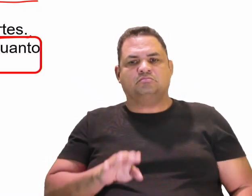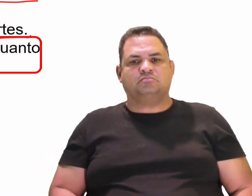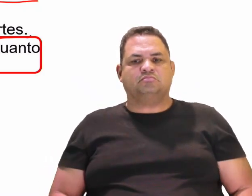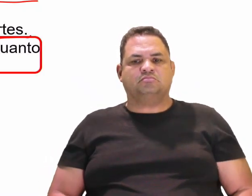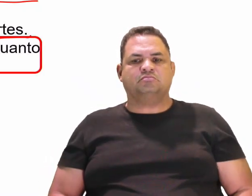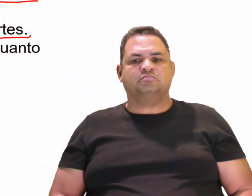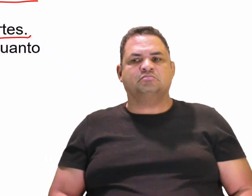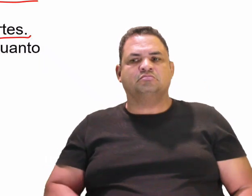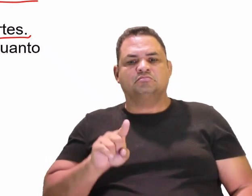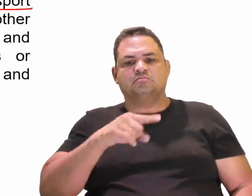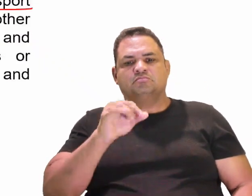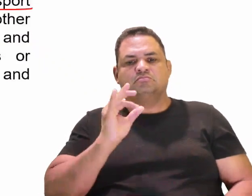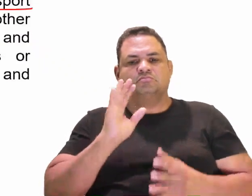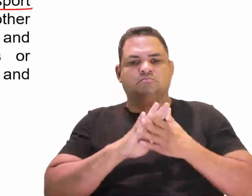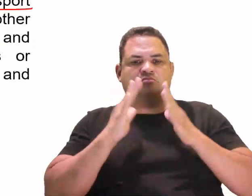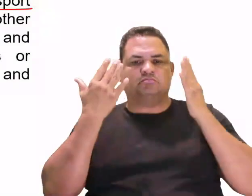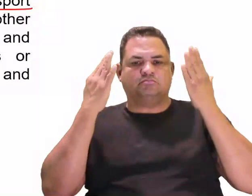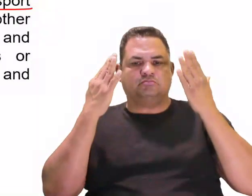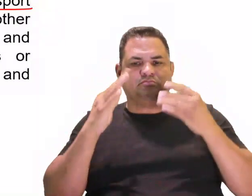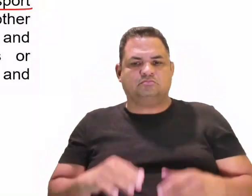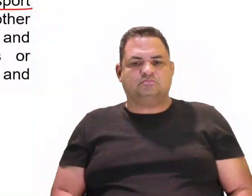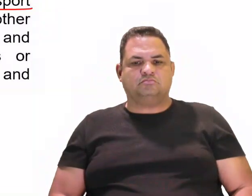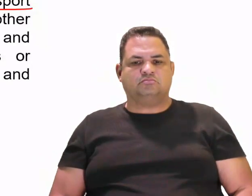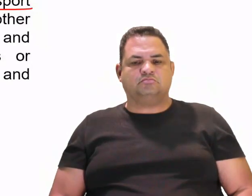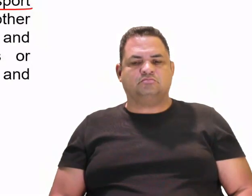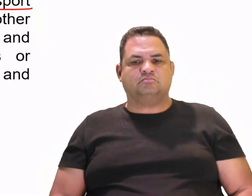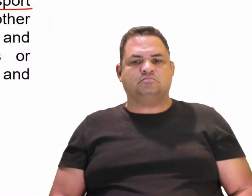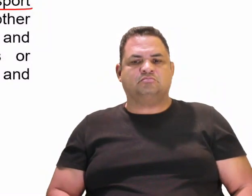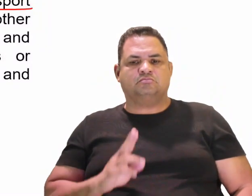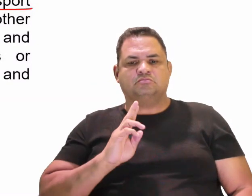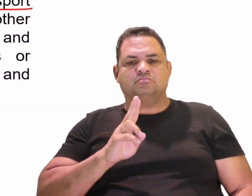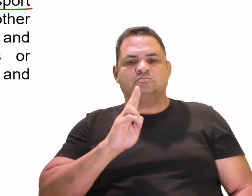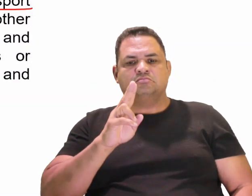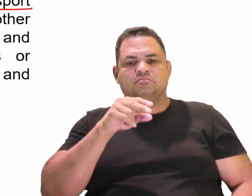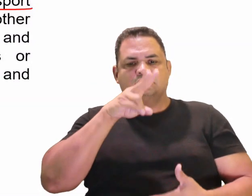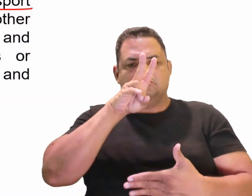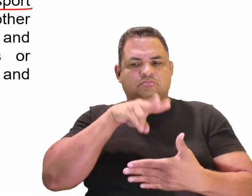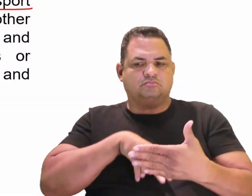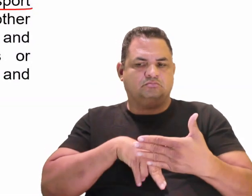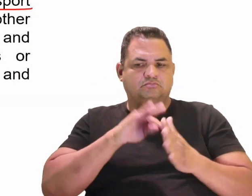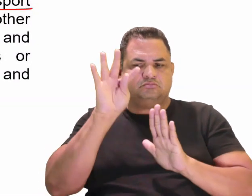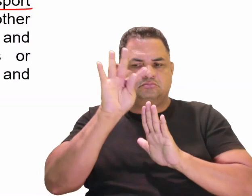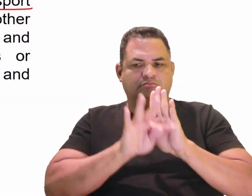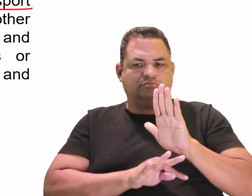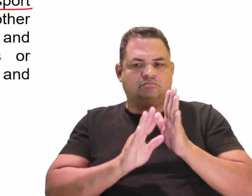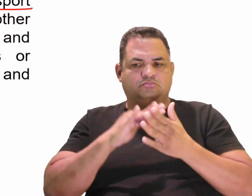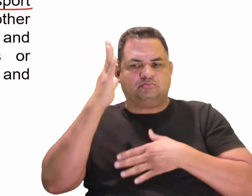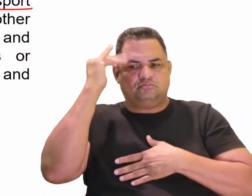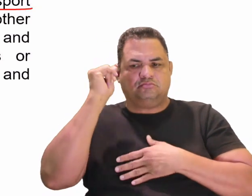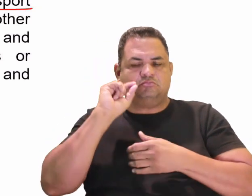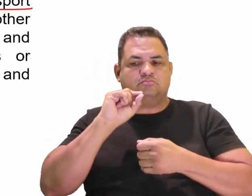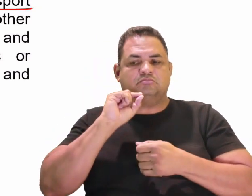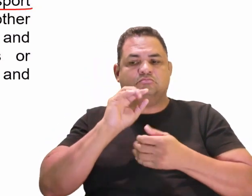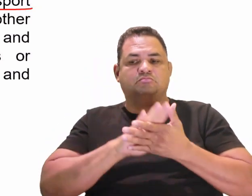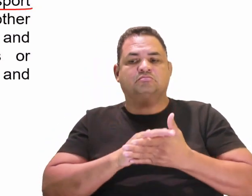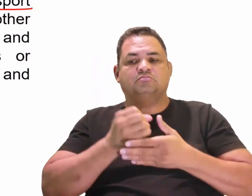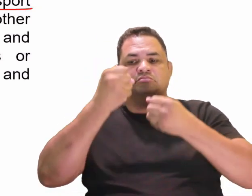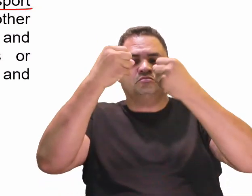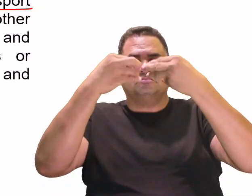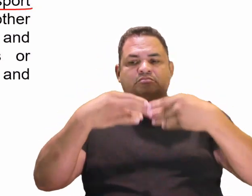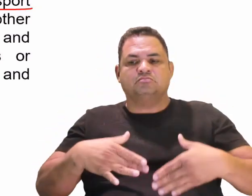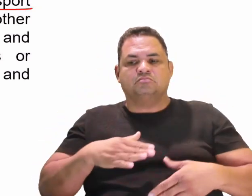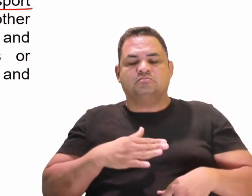Então, quem marcou a letra B, parabéns. Mas aí a gente vai continuar lendo o texto para saber o que ele fala